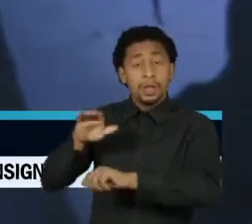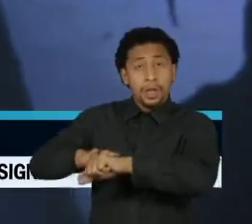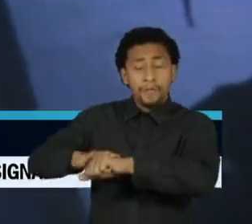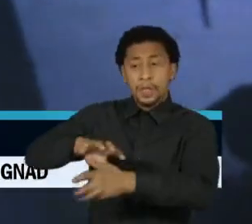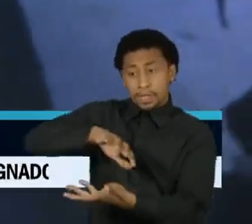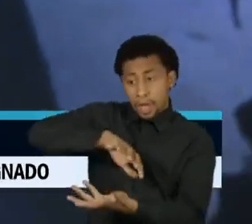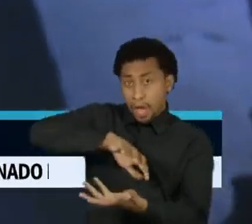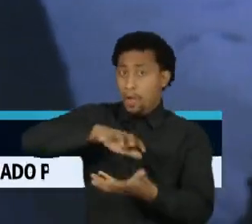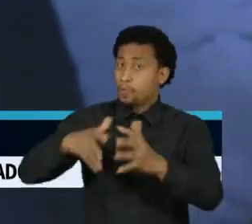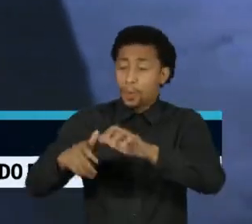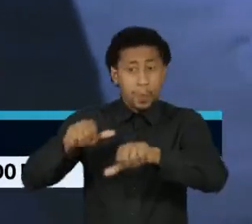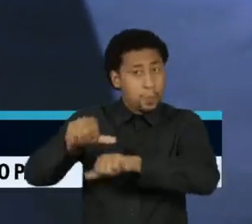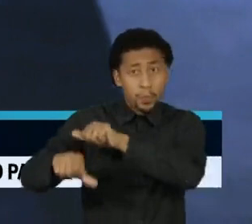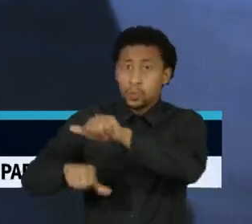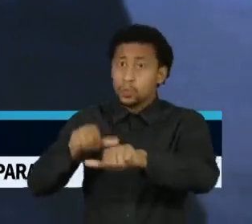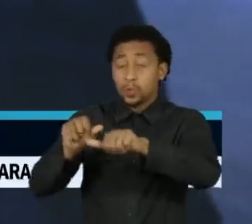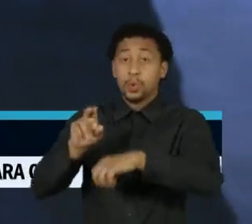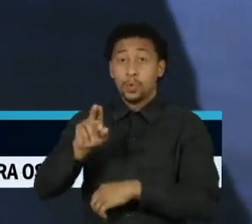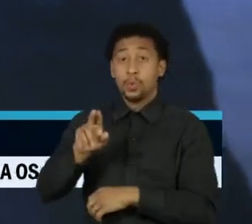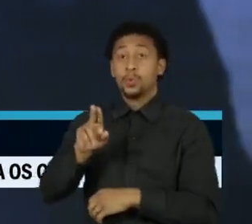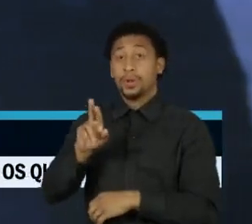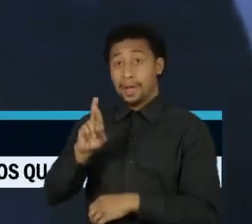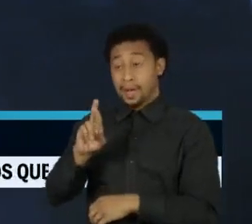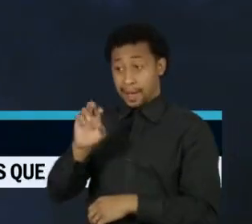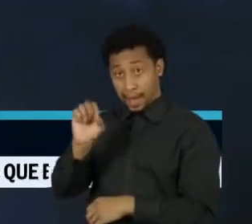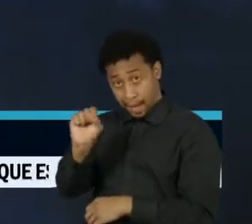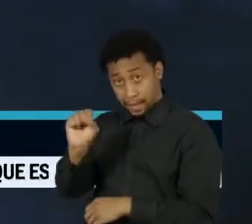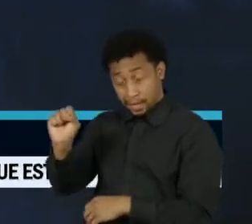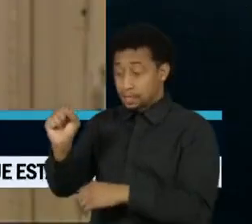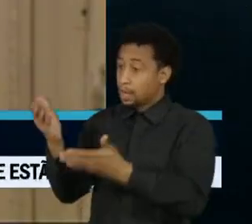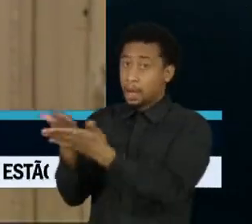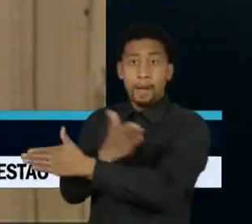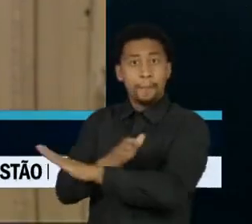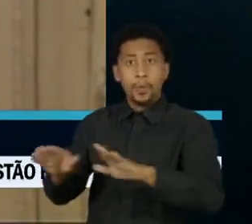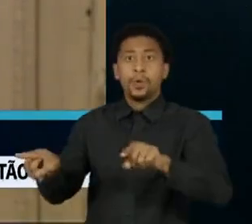resultaram na dissolução da União Soviética e no fim da Guerra Fria.